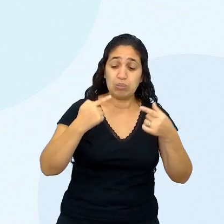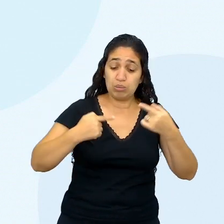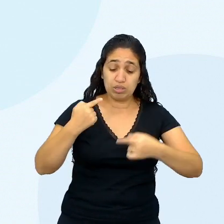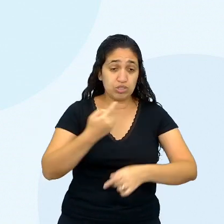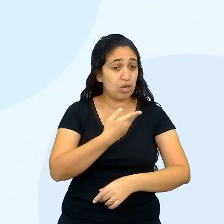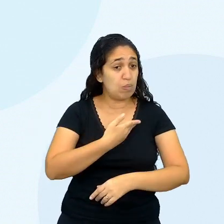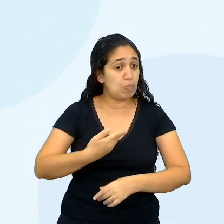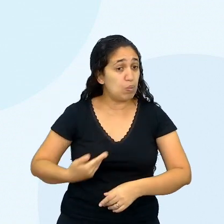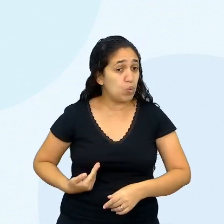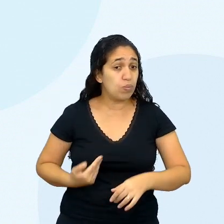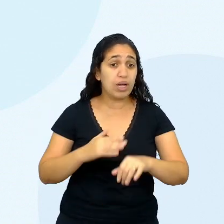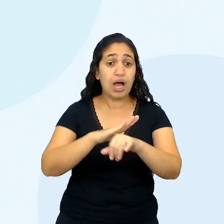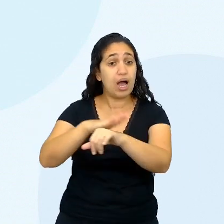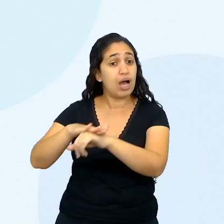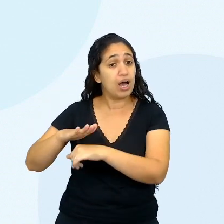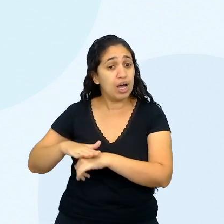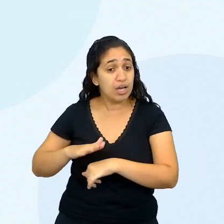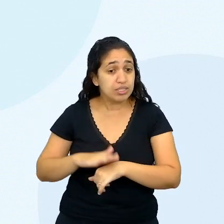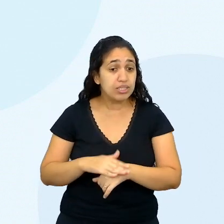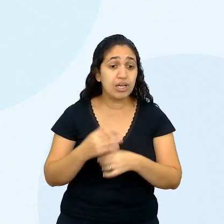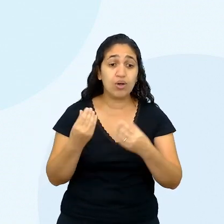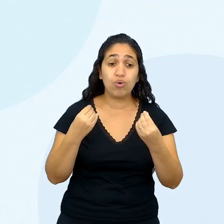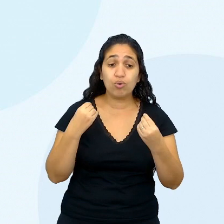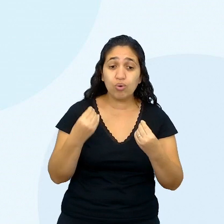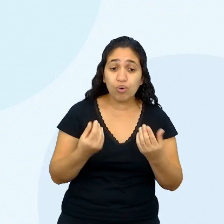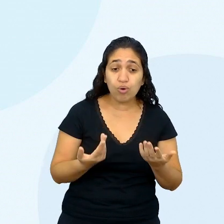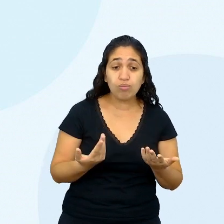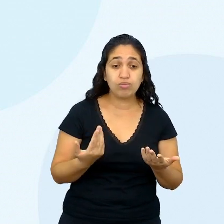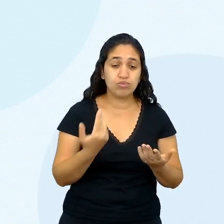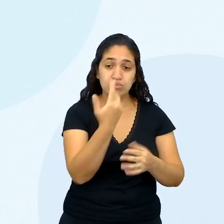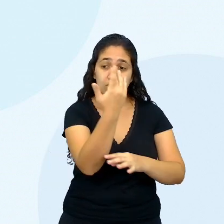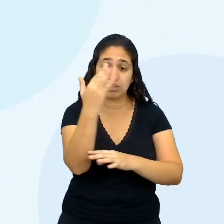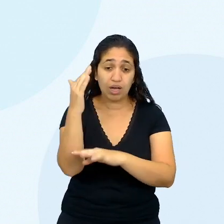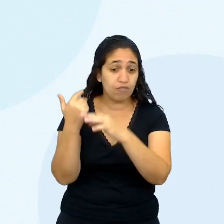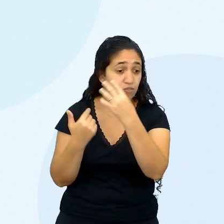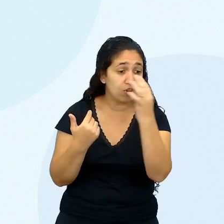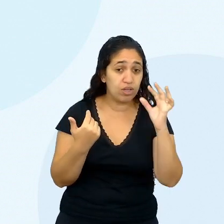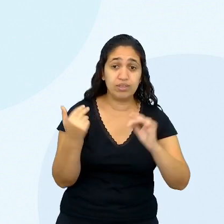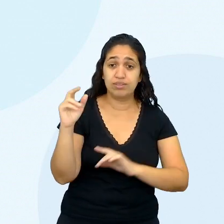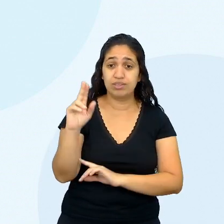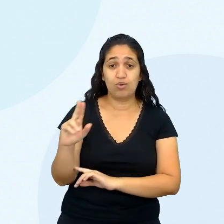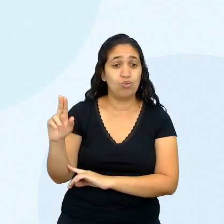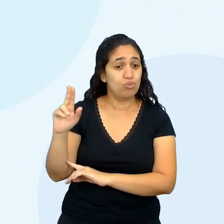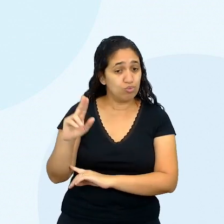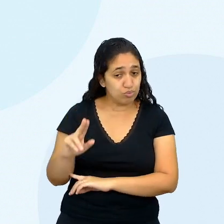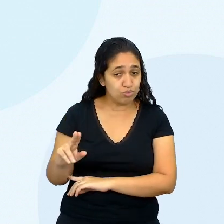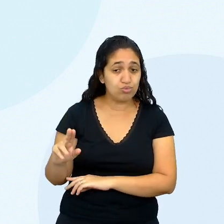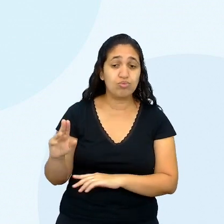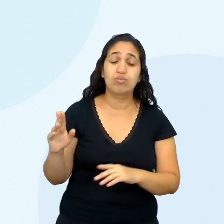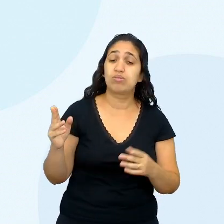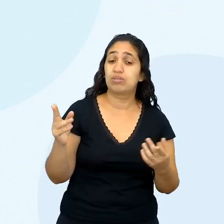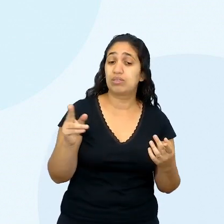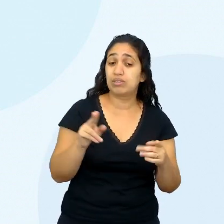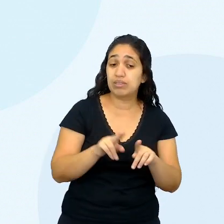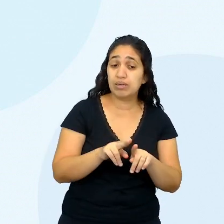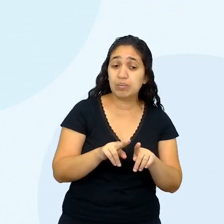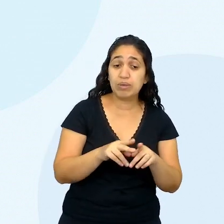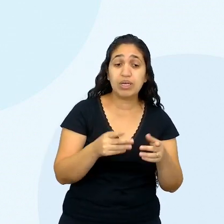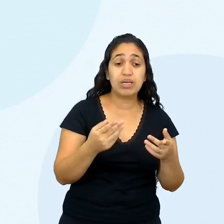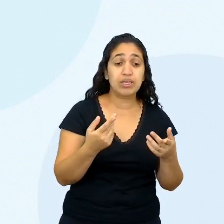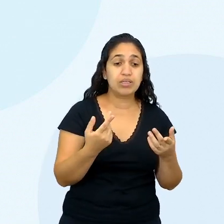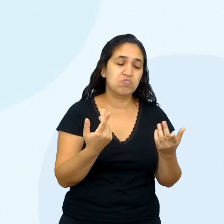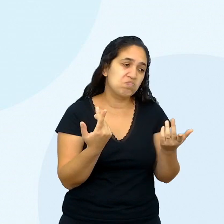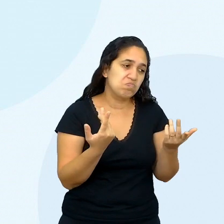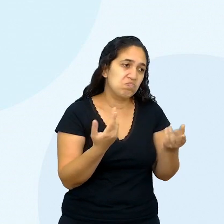ações efetivas com relação à mudança do uso da terra e da floresta, como está aí no gráfico, e também com relação à busca de